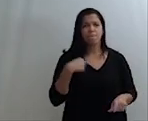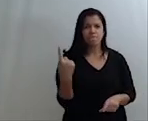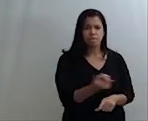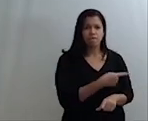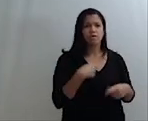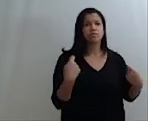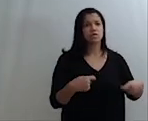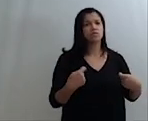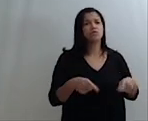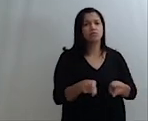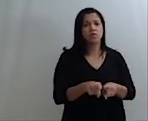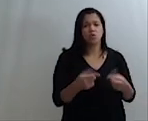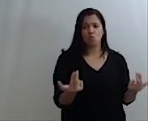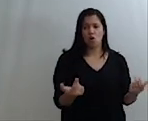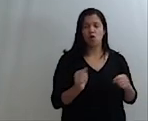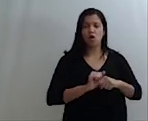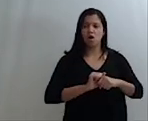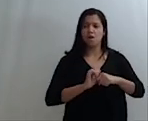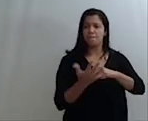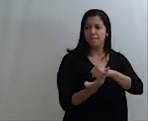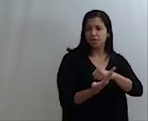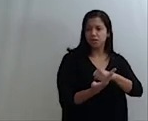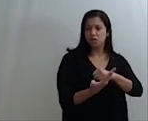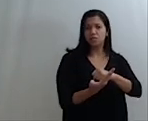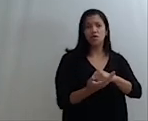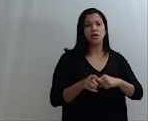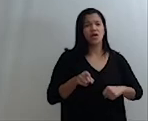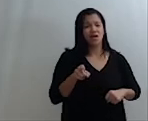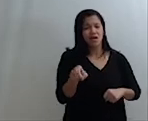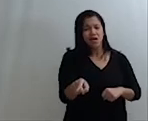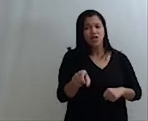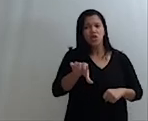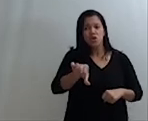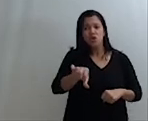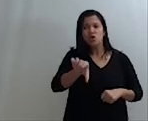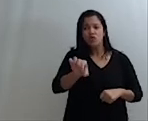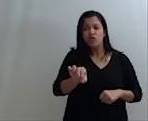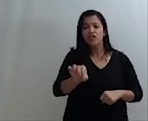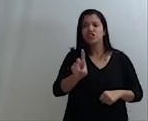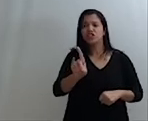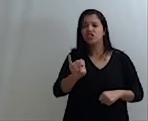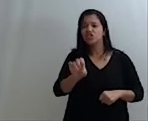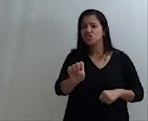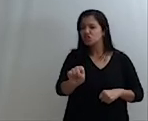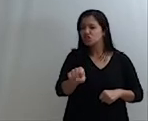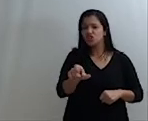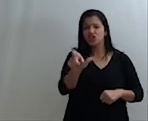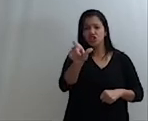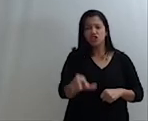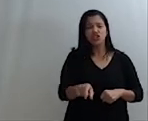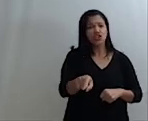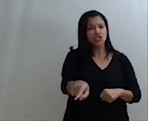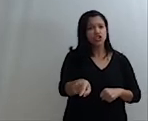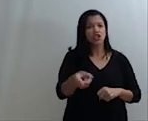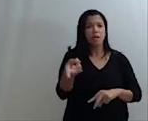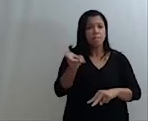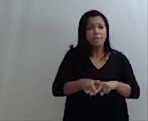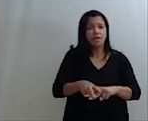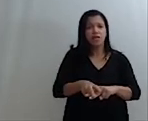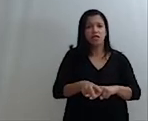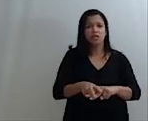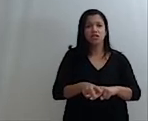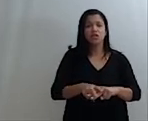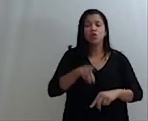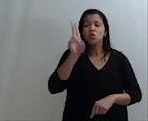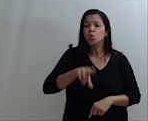pandemia o paciente está preso há mais de 90 dias não foi realizada sequer a primeira audiência